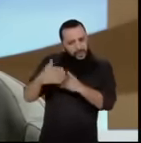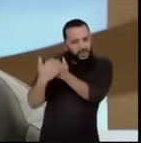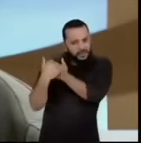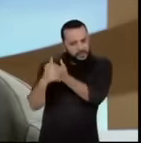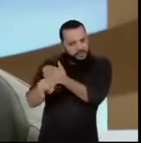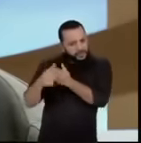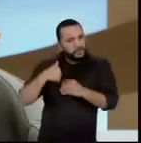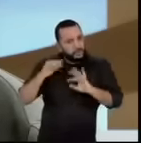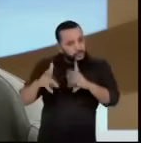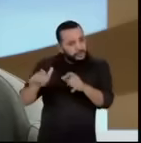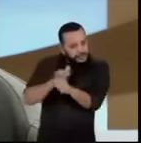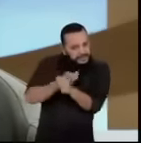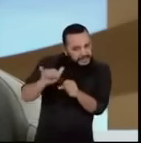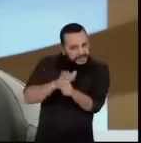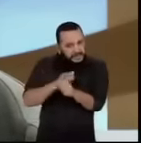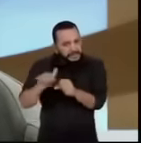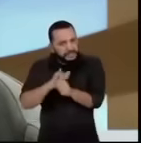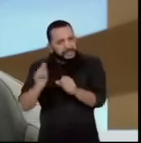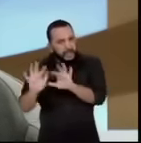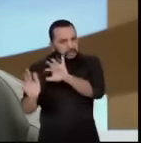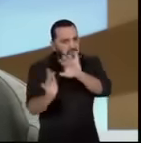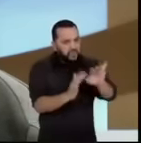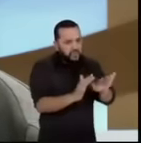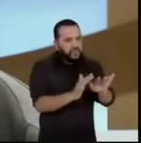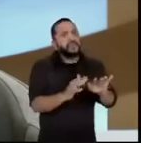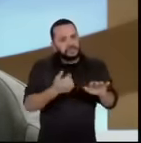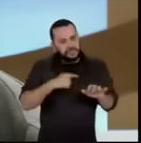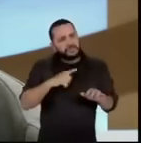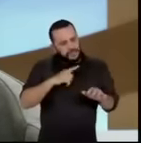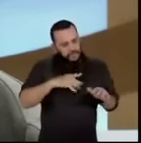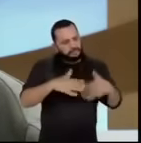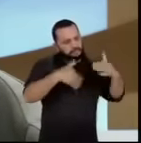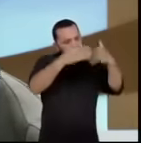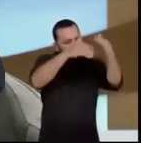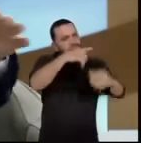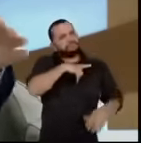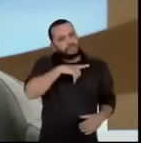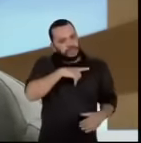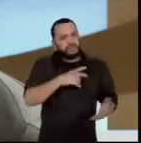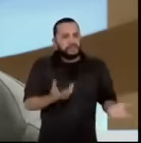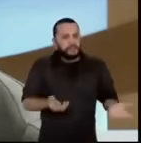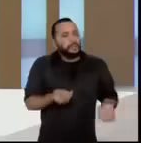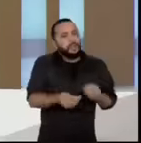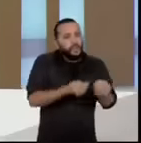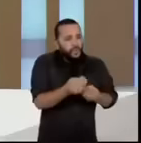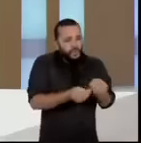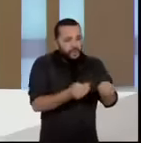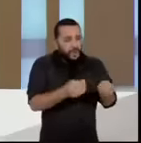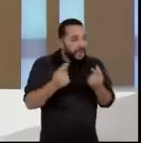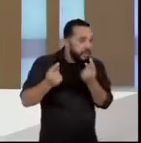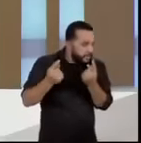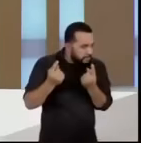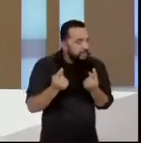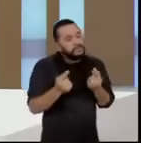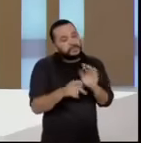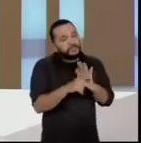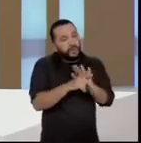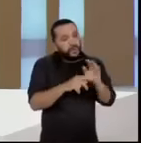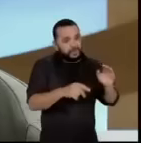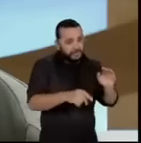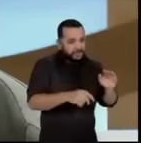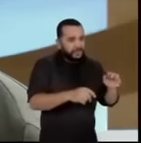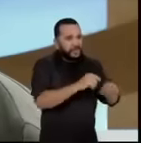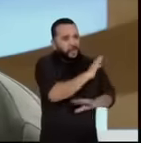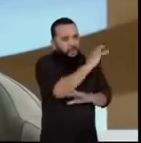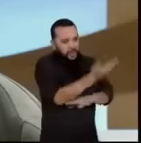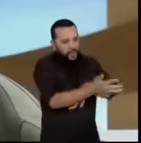essa estratégia está avançando, ou já vem avançando desde o começo do ano, no sentido de coibir as atividades ilegais. Então,